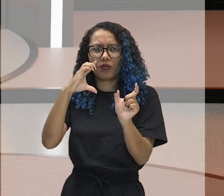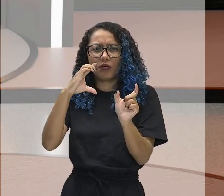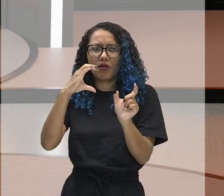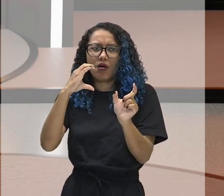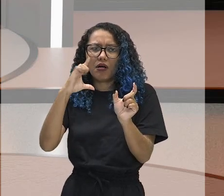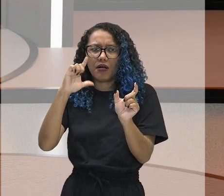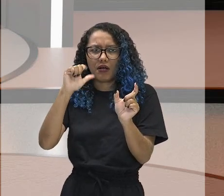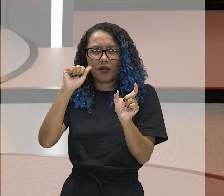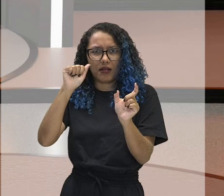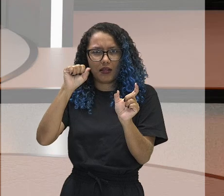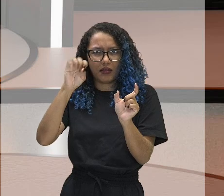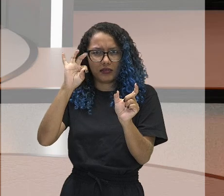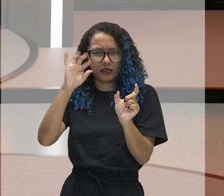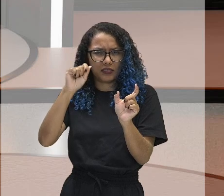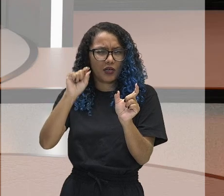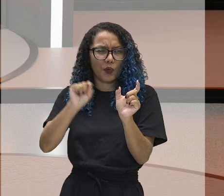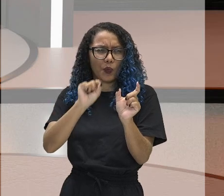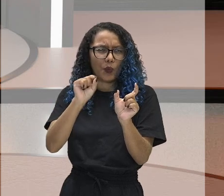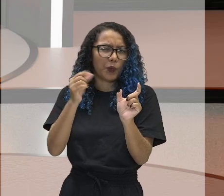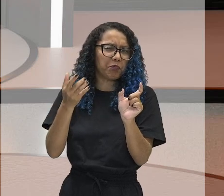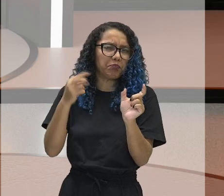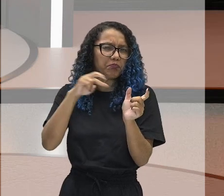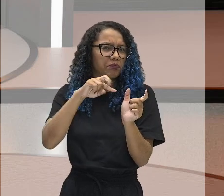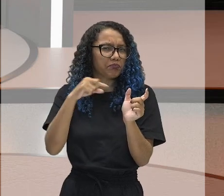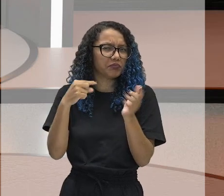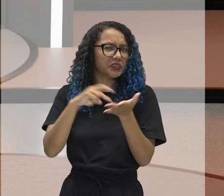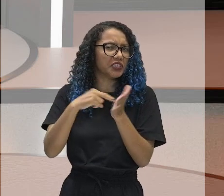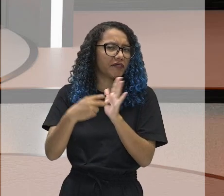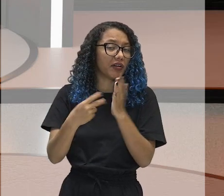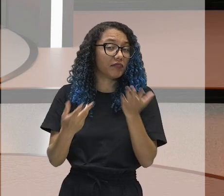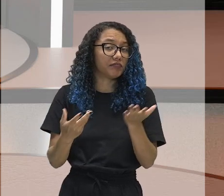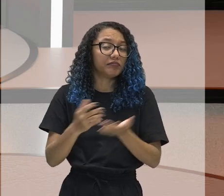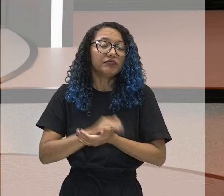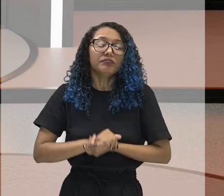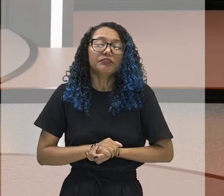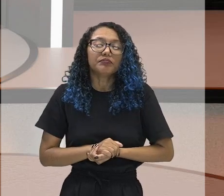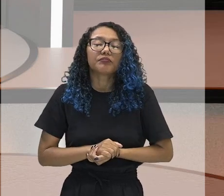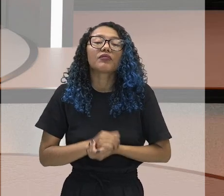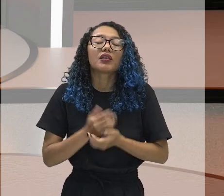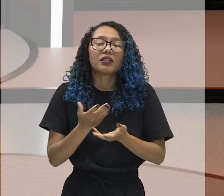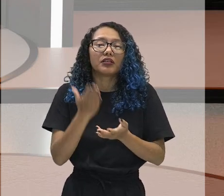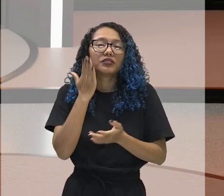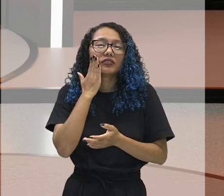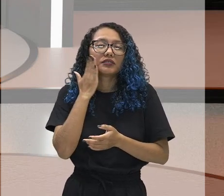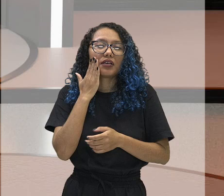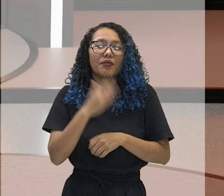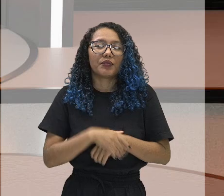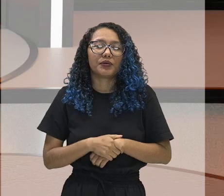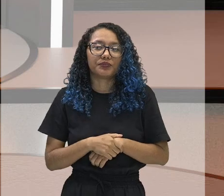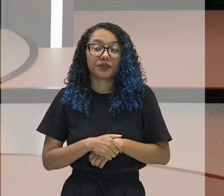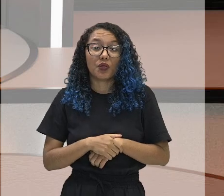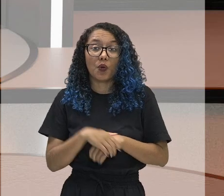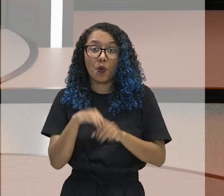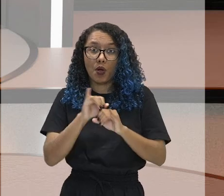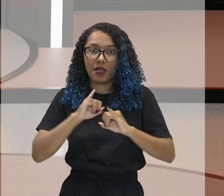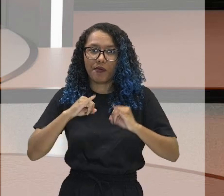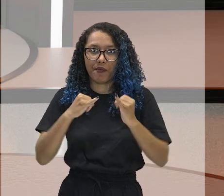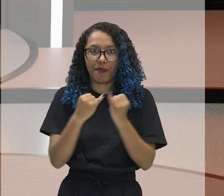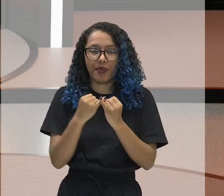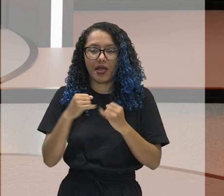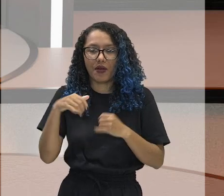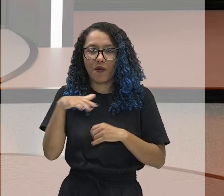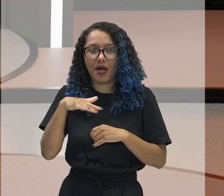significa iconoclastia? Galera, a gente sabe que, muito embora o Império Romano do Ocidente, tá bom, gente?